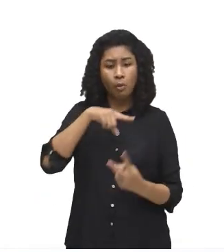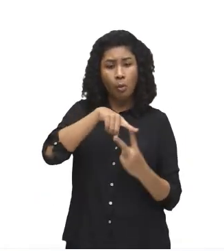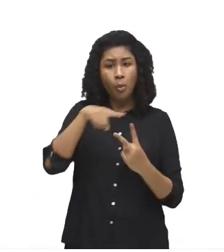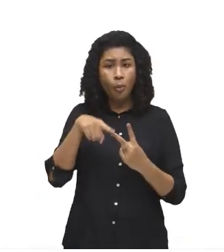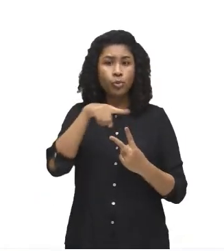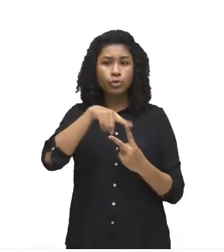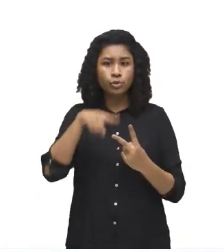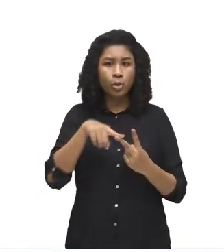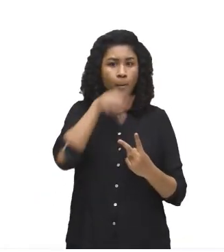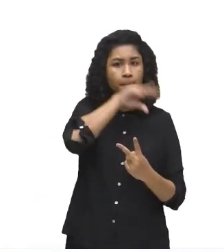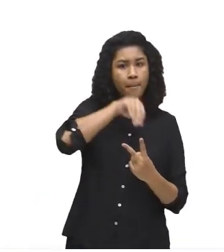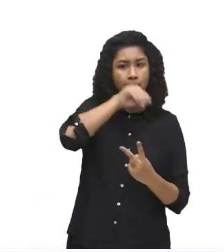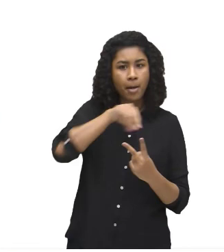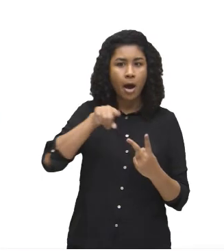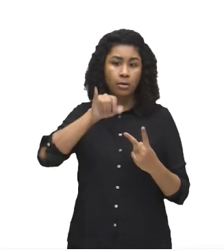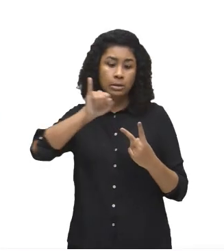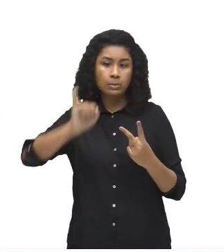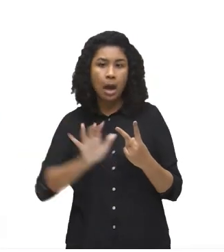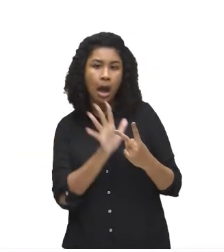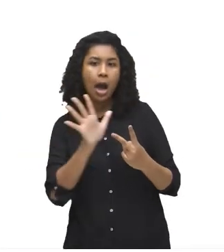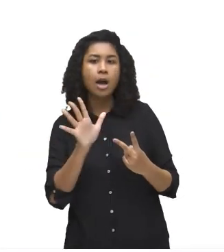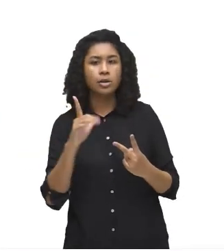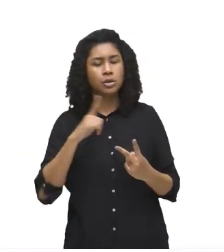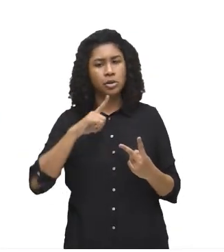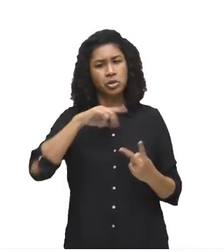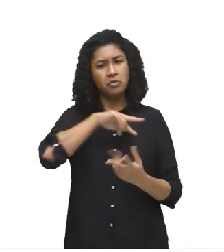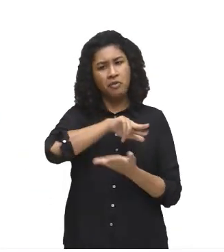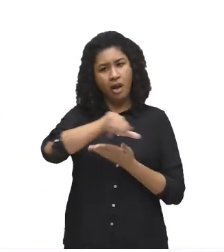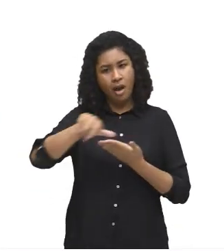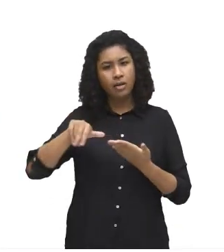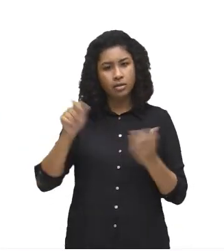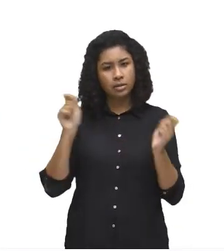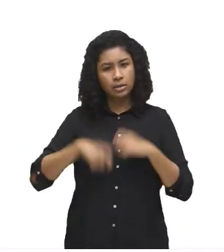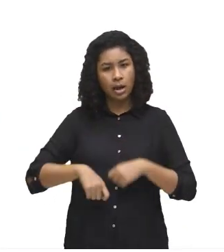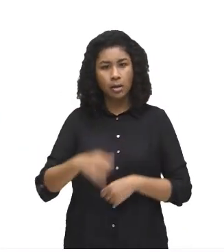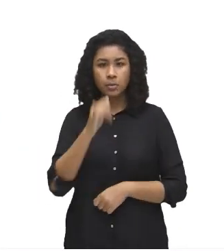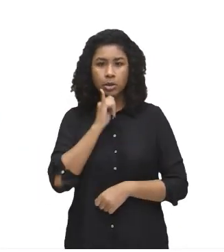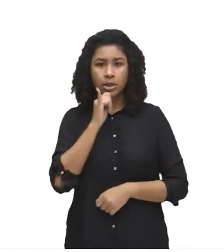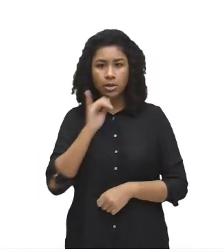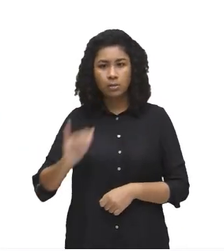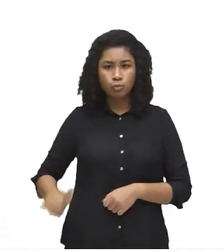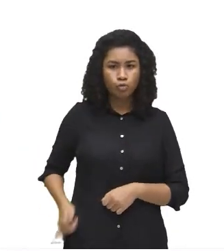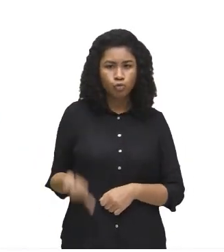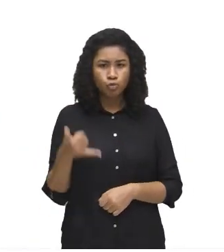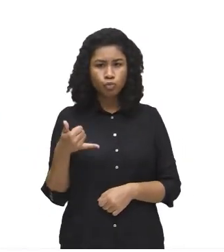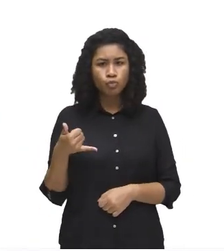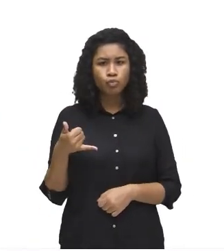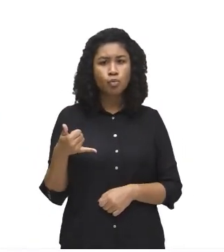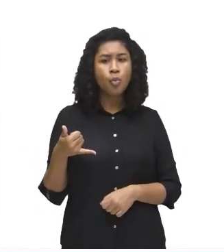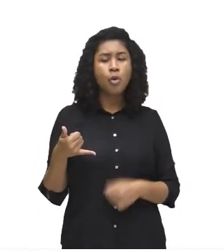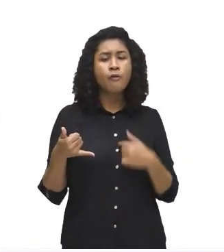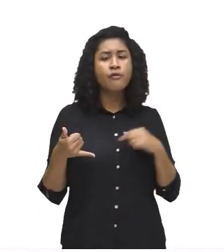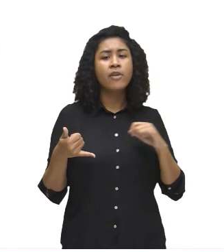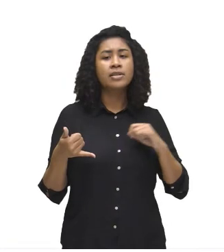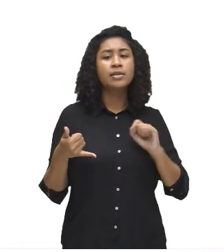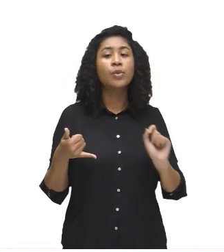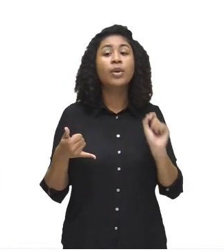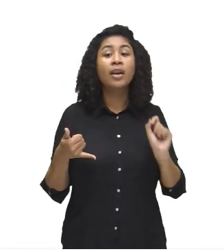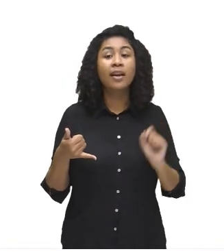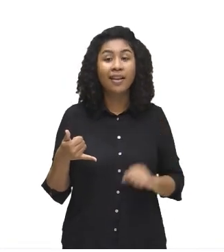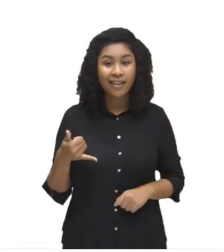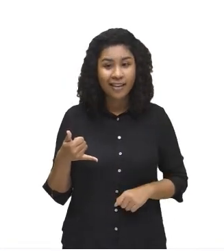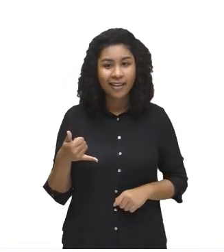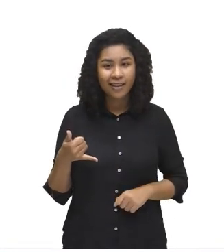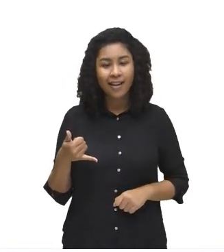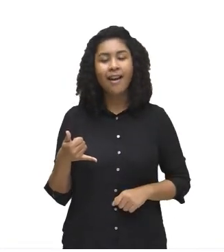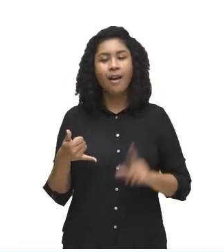nós comentarmos aqui, ó, por exemplo, olha aqui, olha o meu gesto, pronto. O que eu vou fazer agora então? Viu? Comunicação.